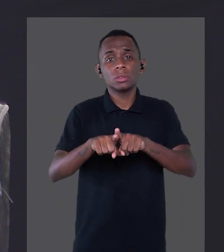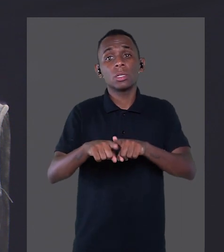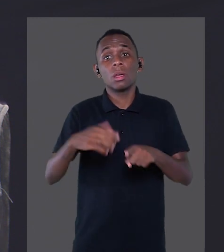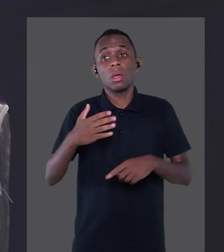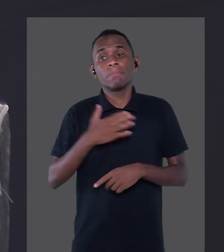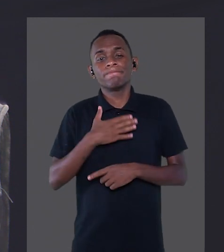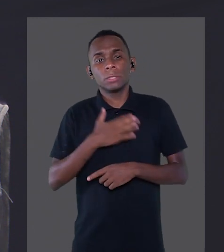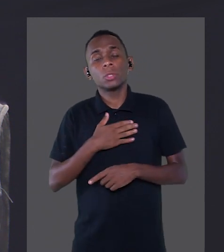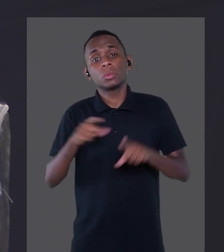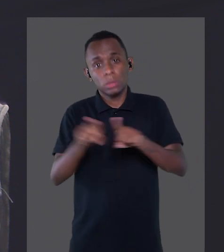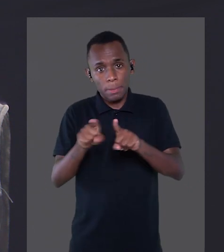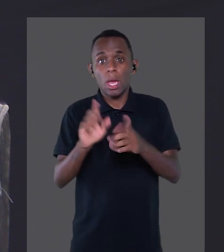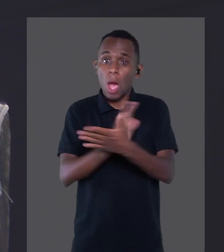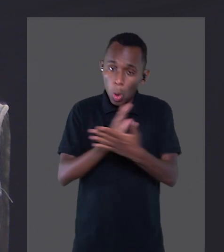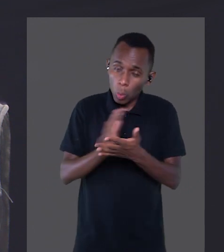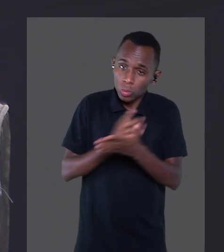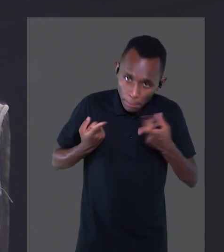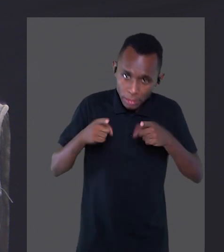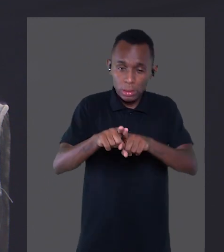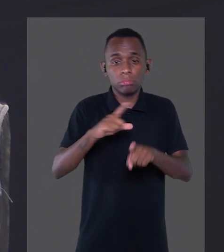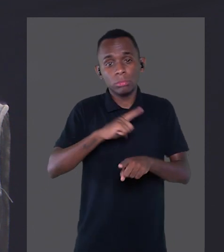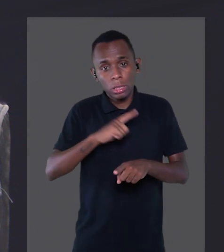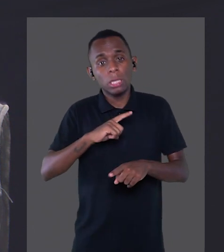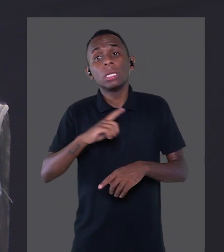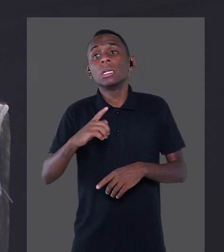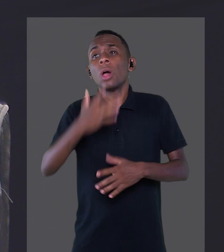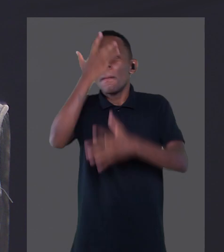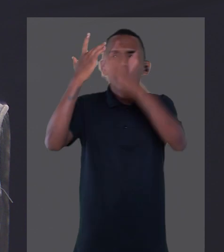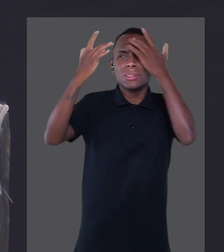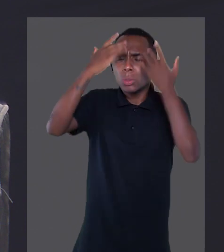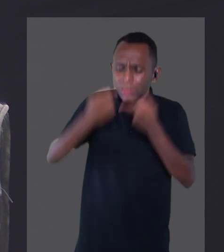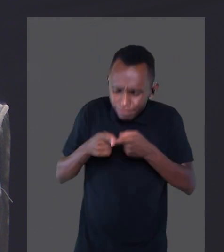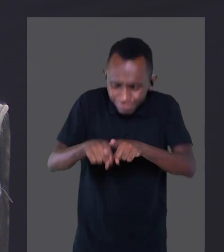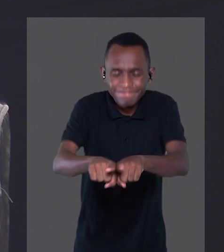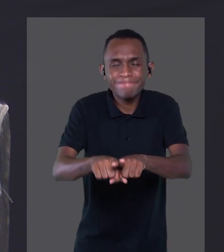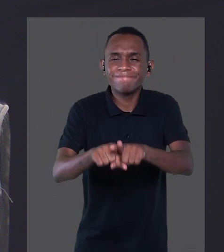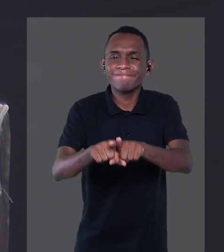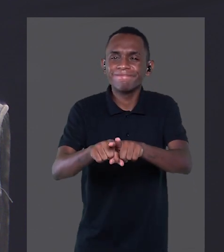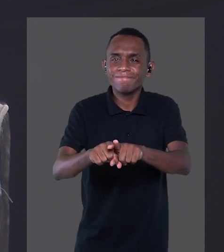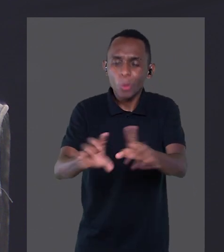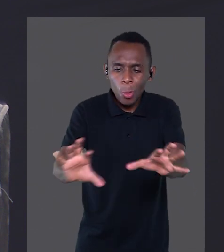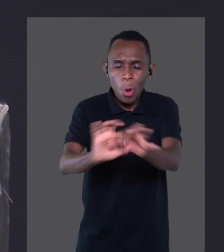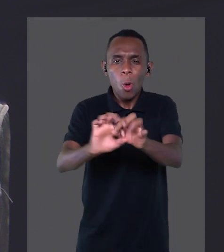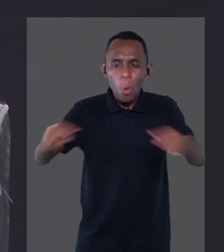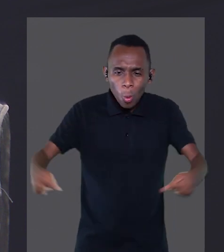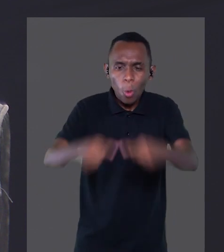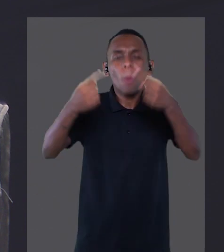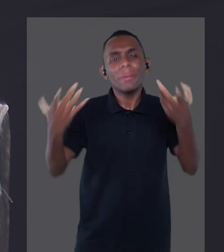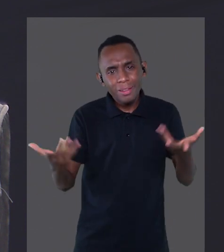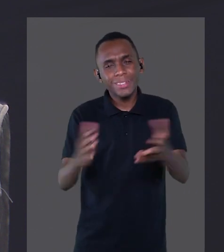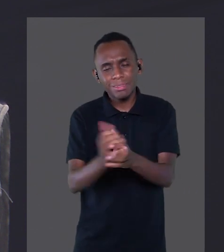já tive alguns também. Tem pessoas que dão liga, tem pessoas que não dão liga. E, às vezes, o cara é um